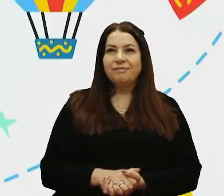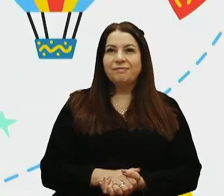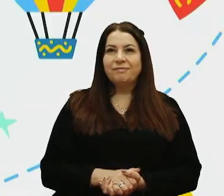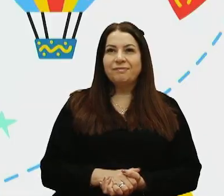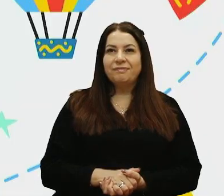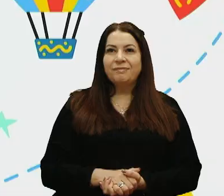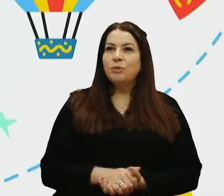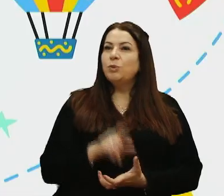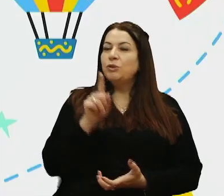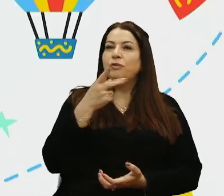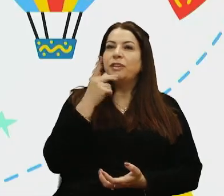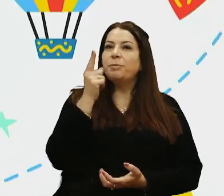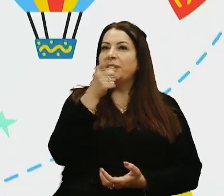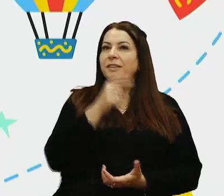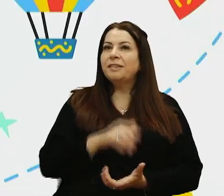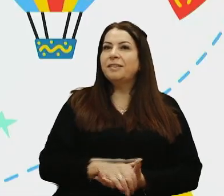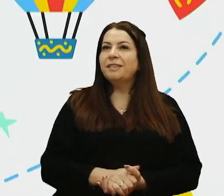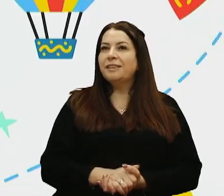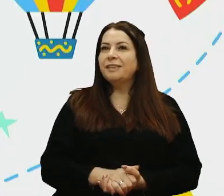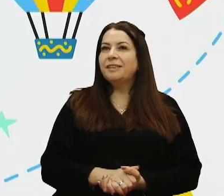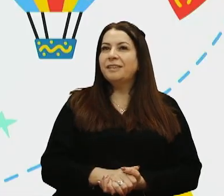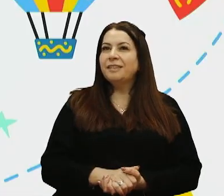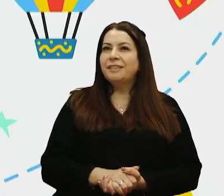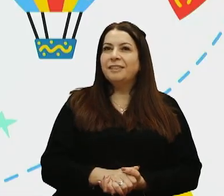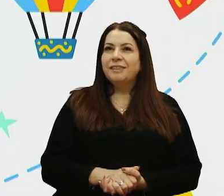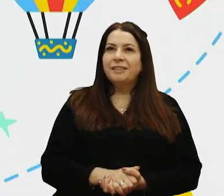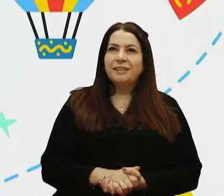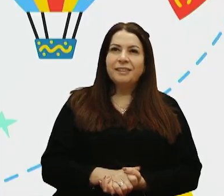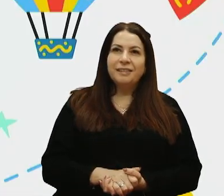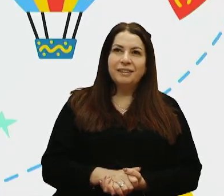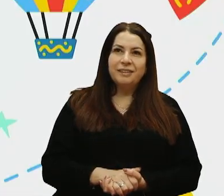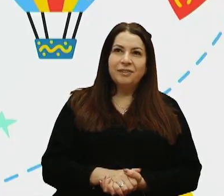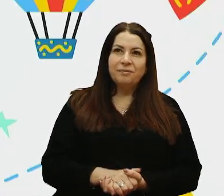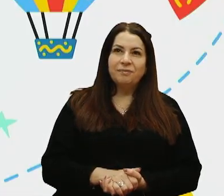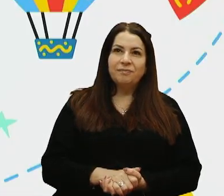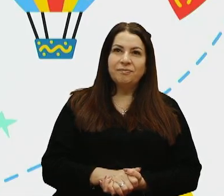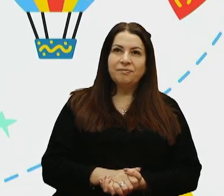O que tu diria pra ele? Um conselho, uma dica?